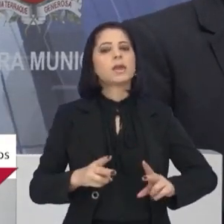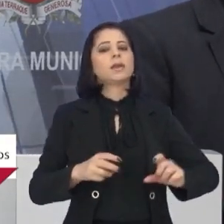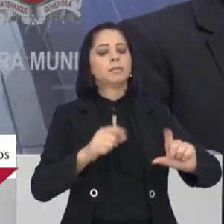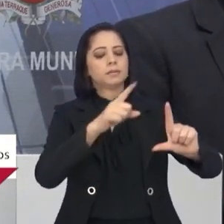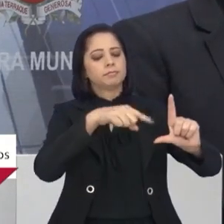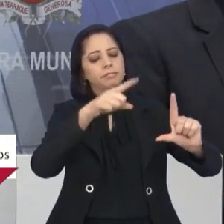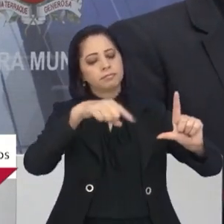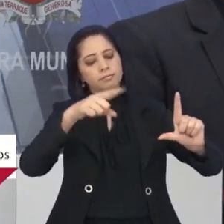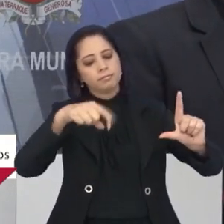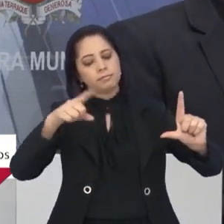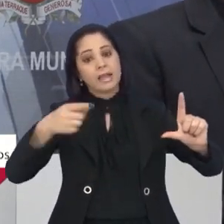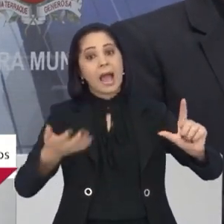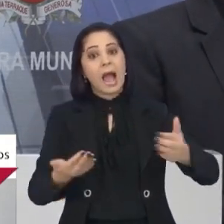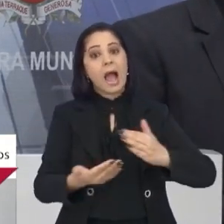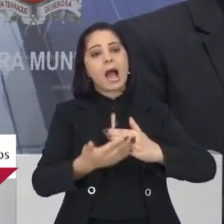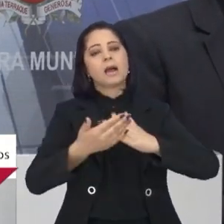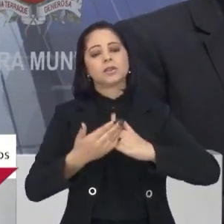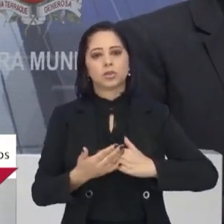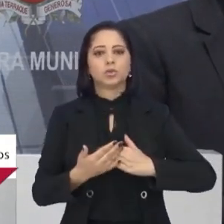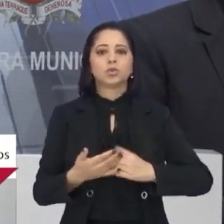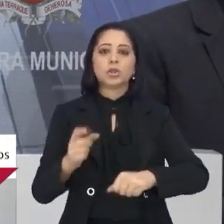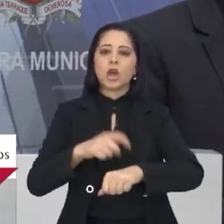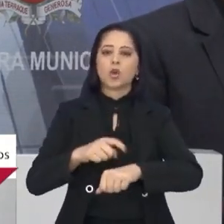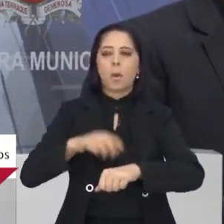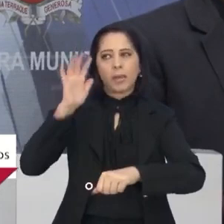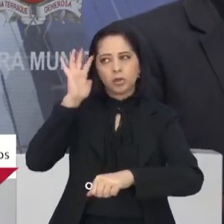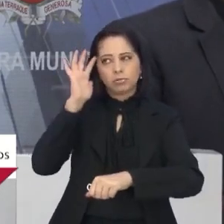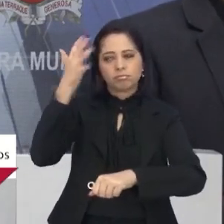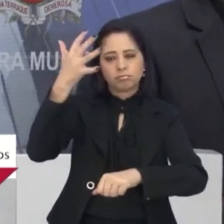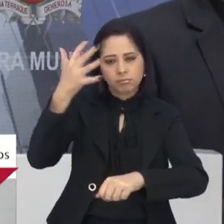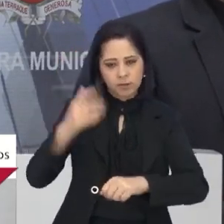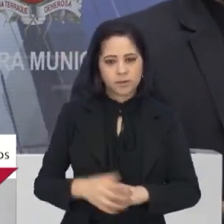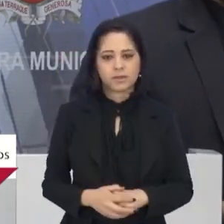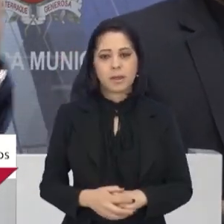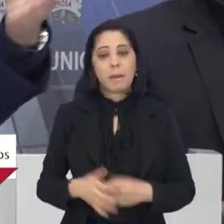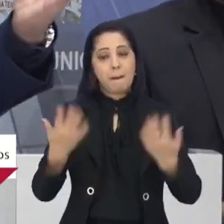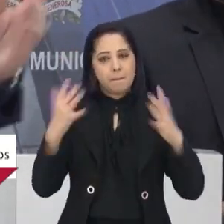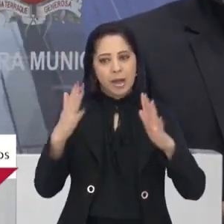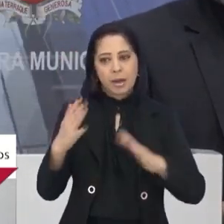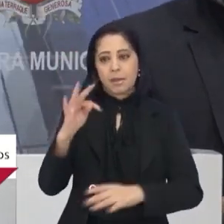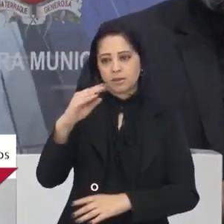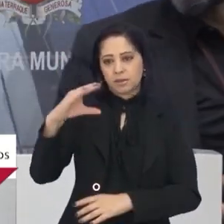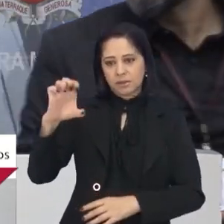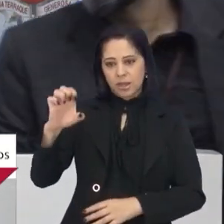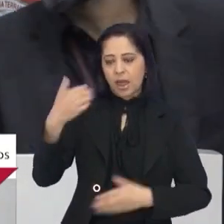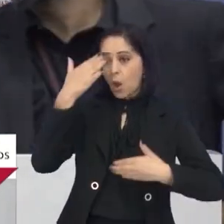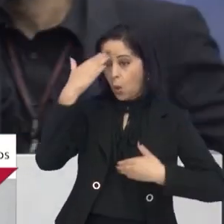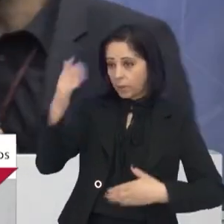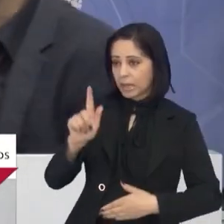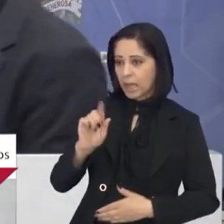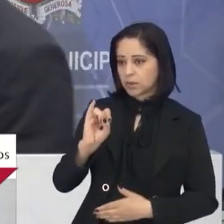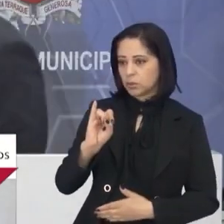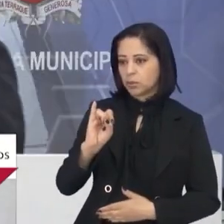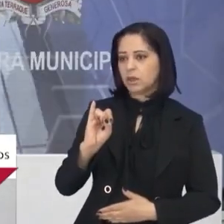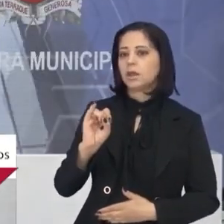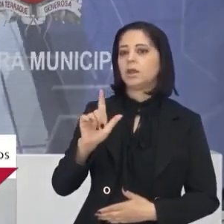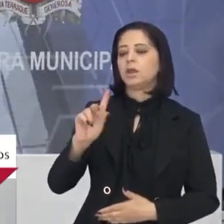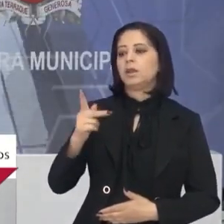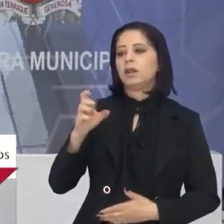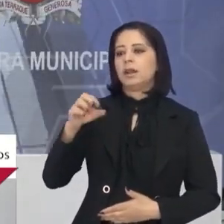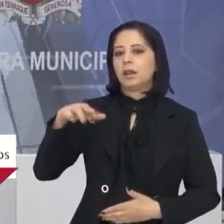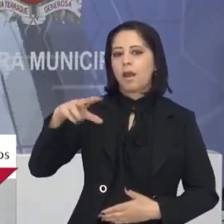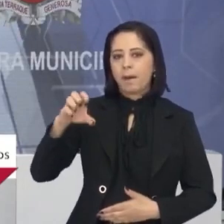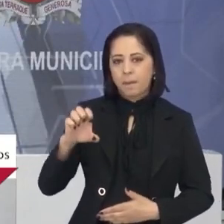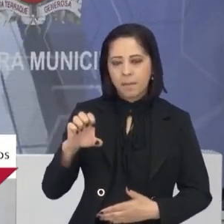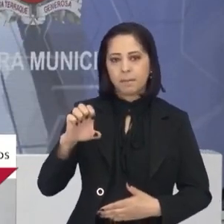contribui e ajuda muito na hora de realmente tomarmos decisão Então parabéns ao tribunal agradecer ao Guilherme aqui representando aqui o nosso presidente da